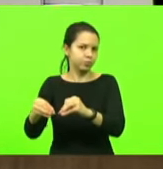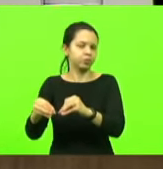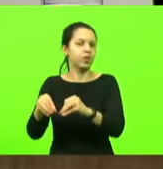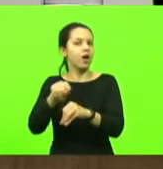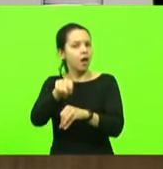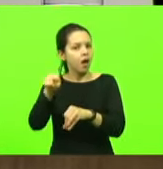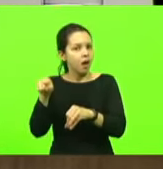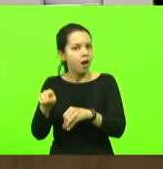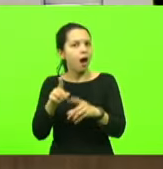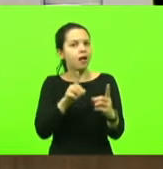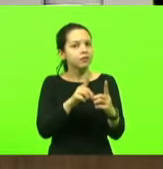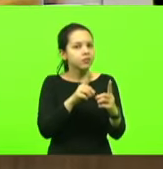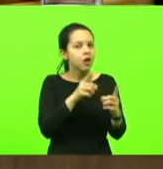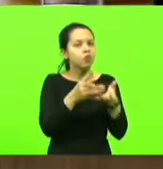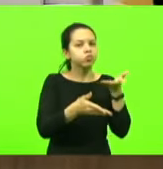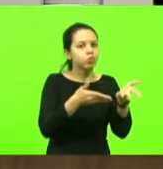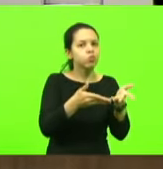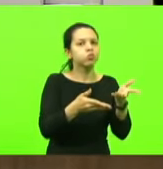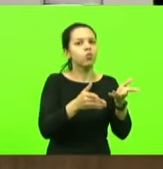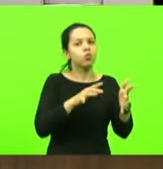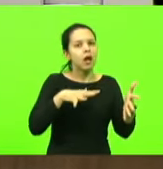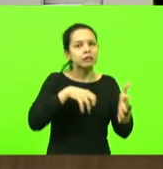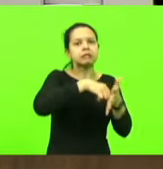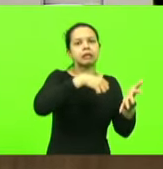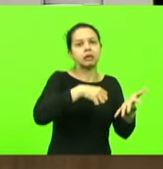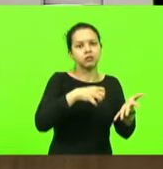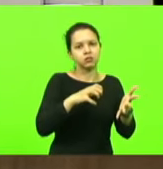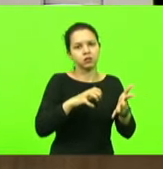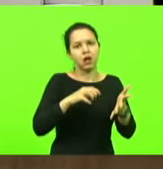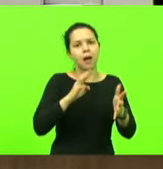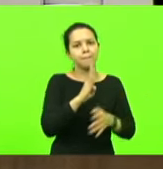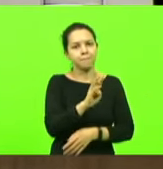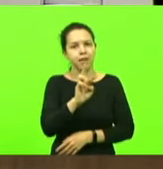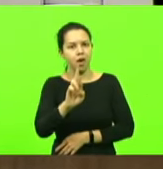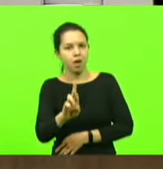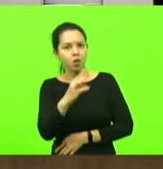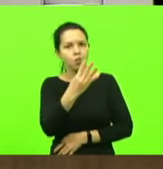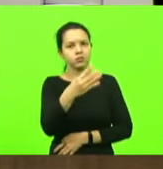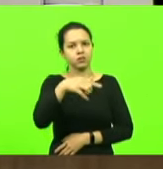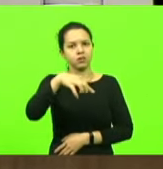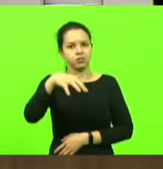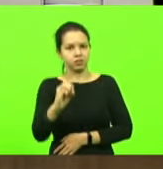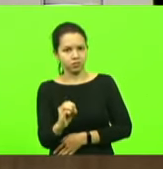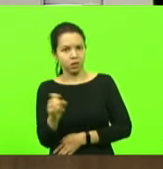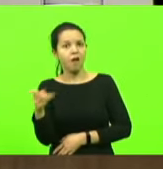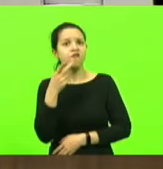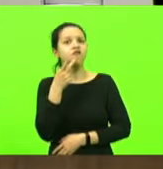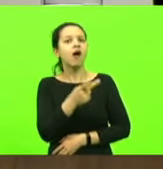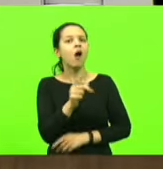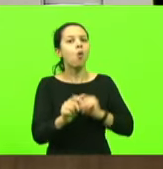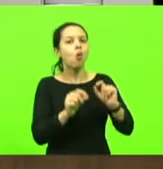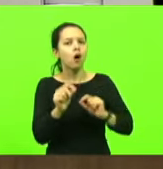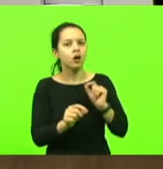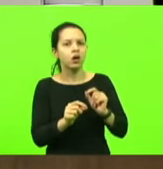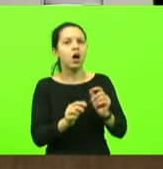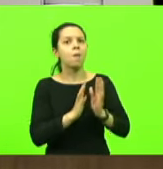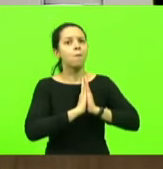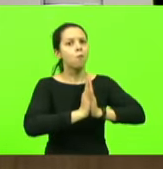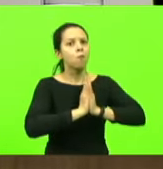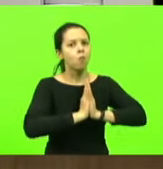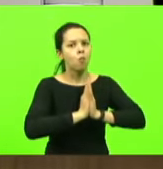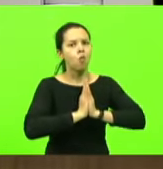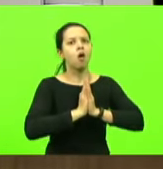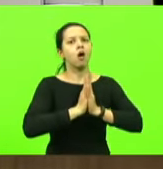os acidentes da BR-470. E eles falam: pelo amor de Deus, dupliquem